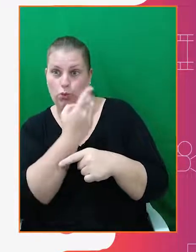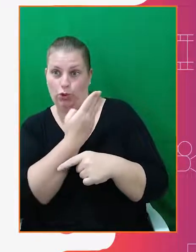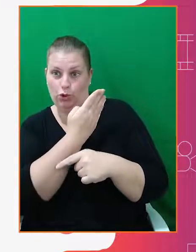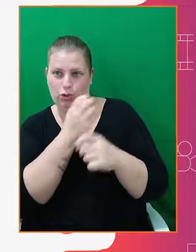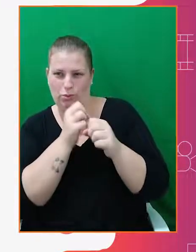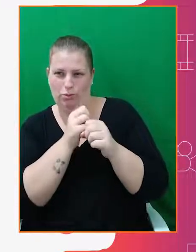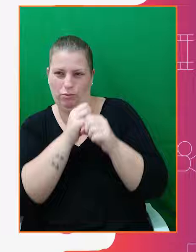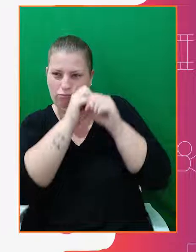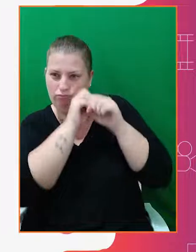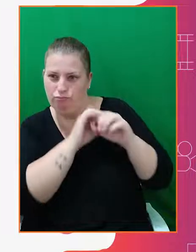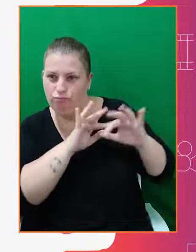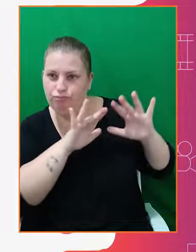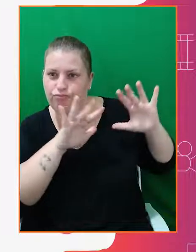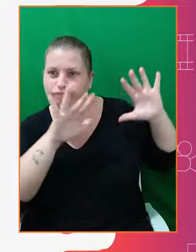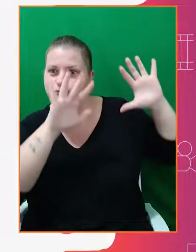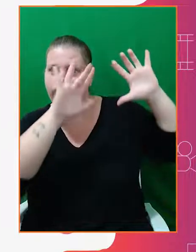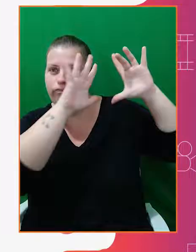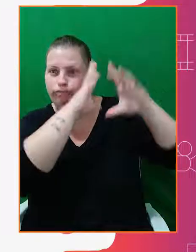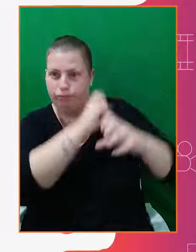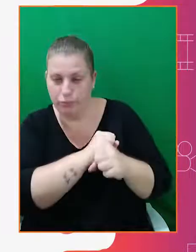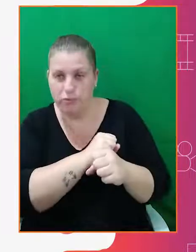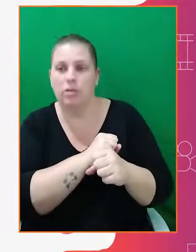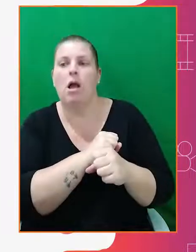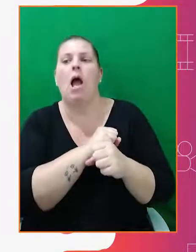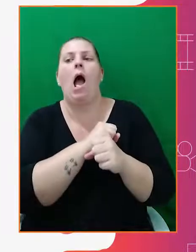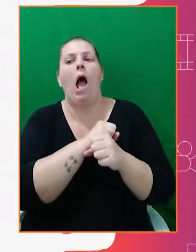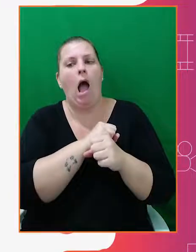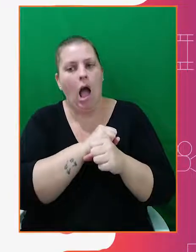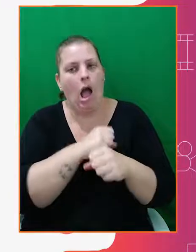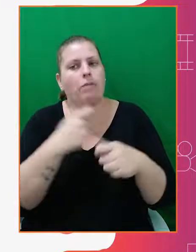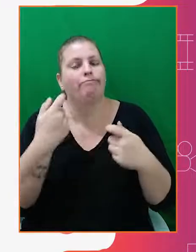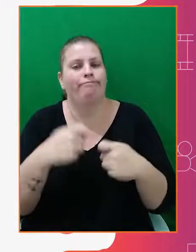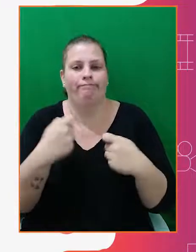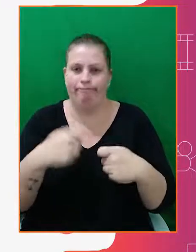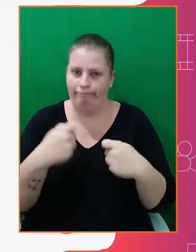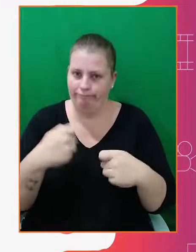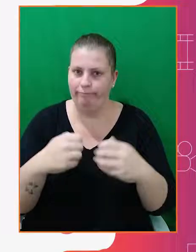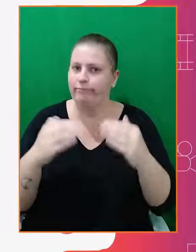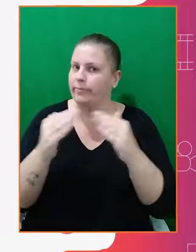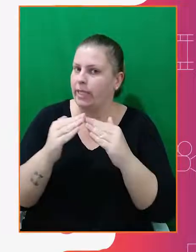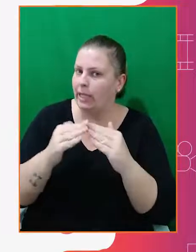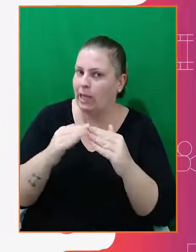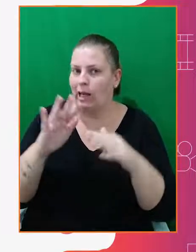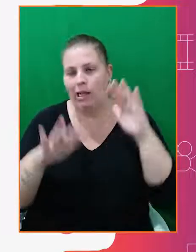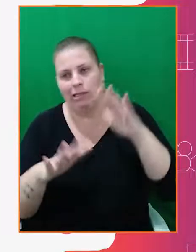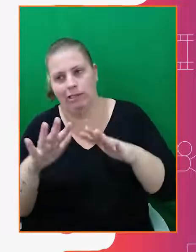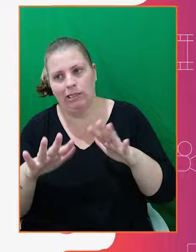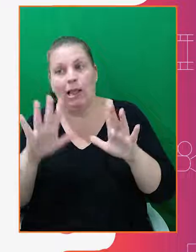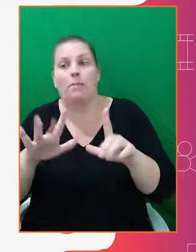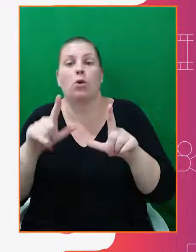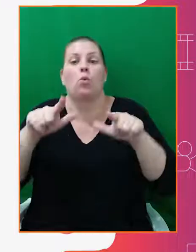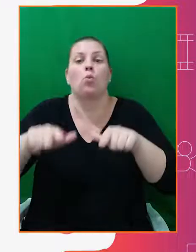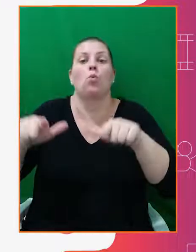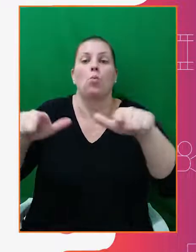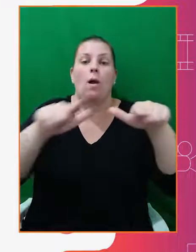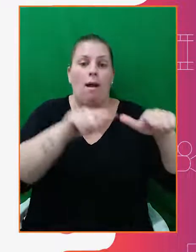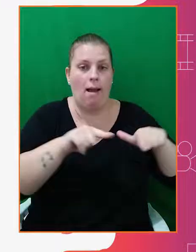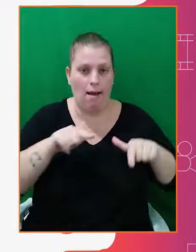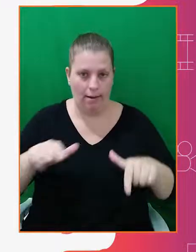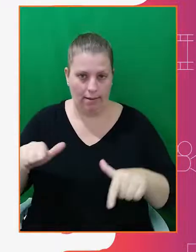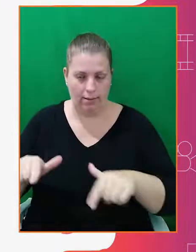vai se ter em casa, ela precisa ser exigida dependendo da complexidade que se faz em outros